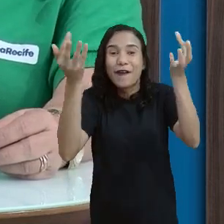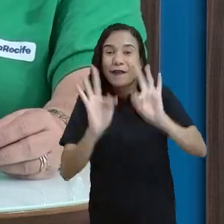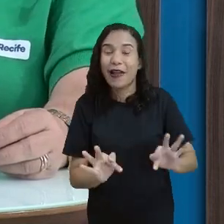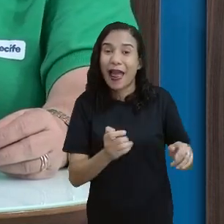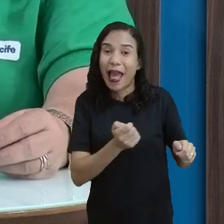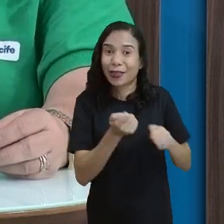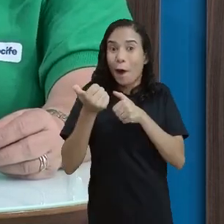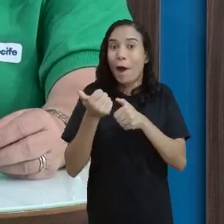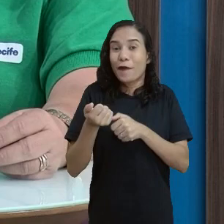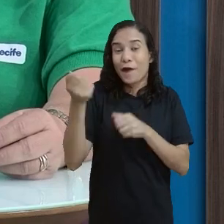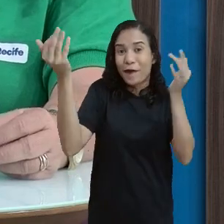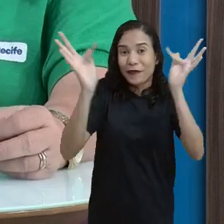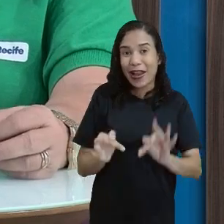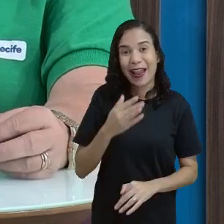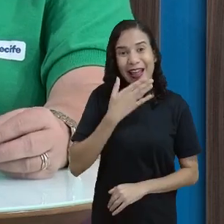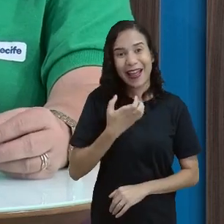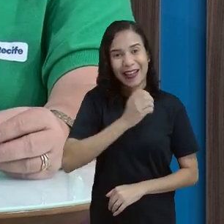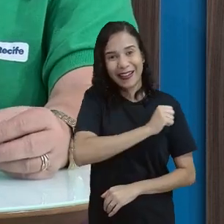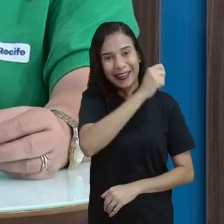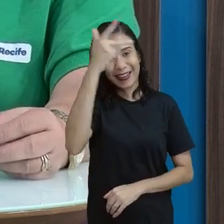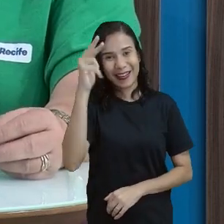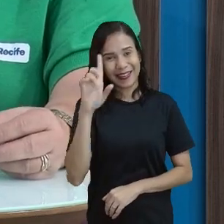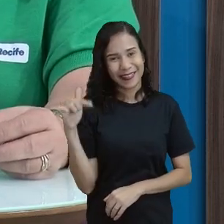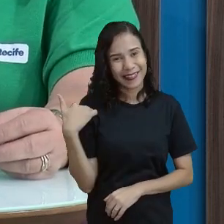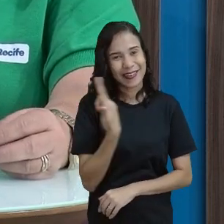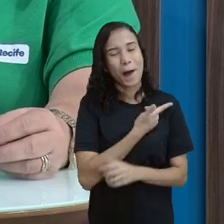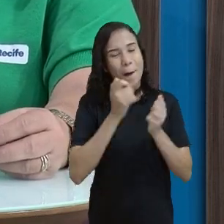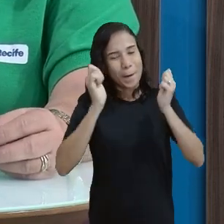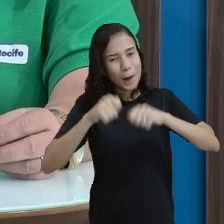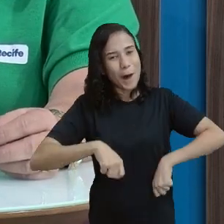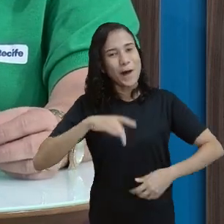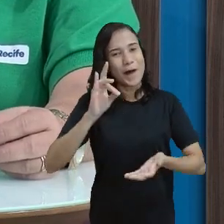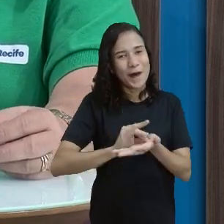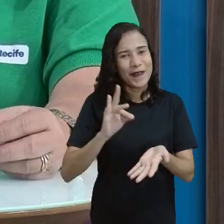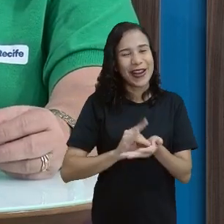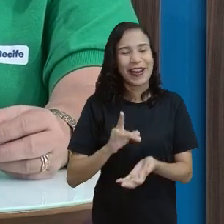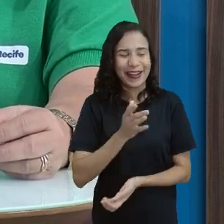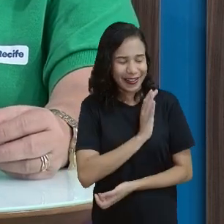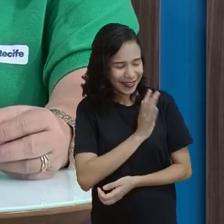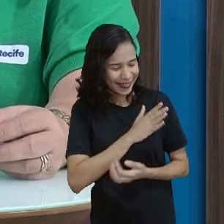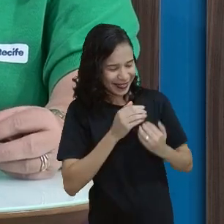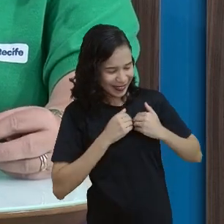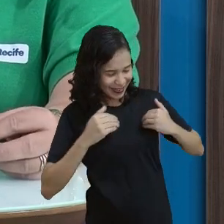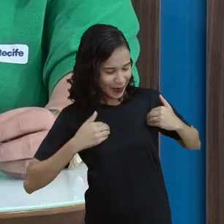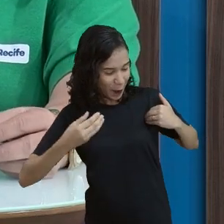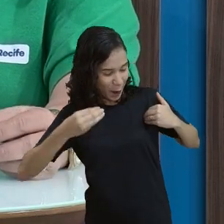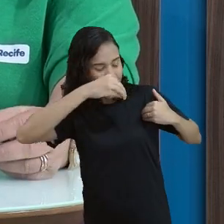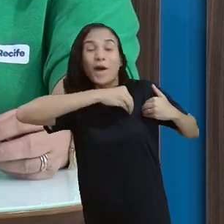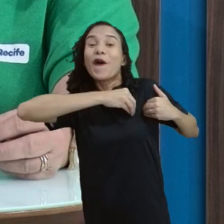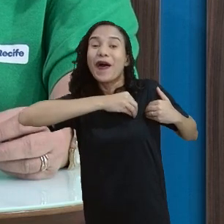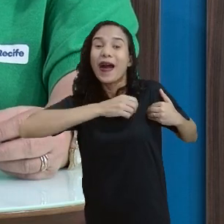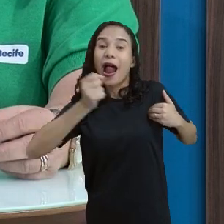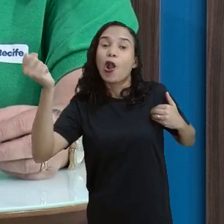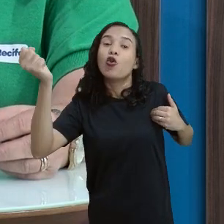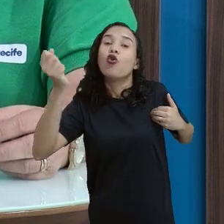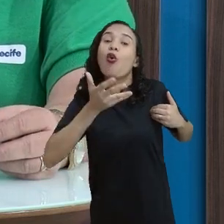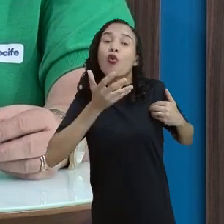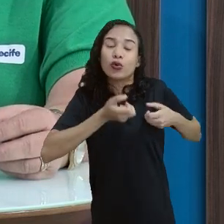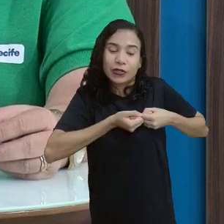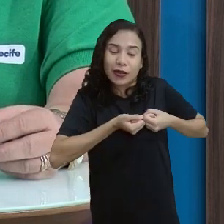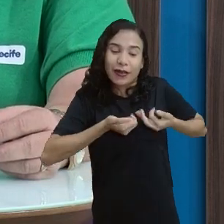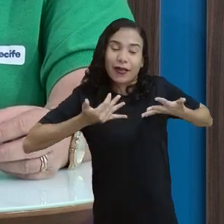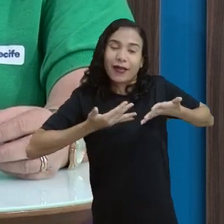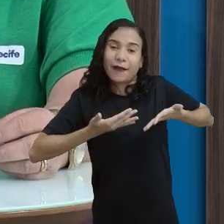Novo, Carol. Feliz Natal, né? Que a gente possa trazer realmente dentro do nosso coração a luz do